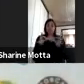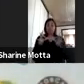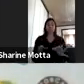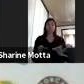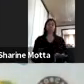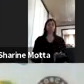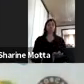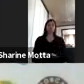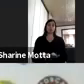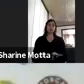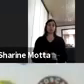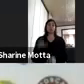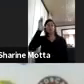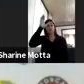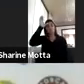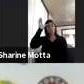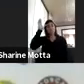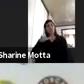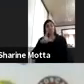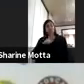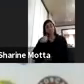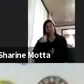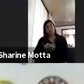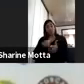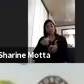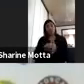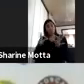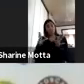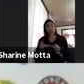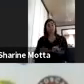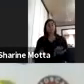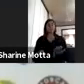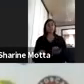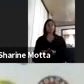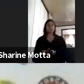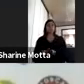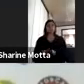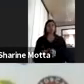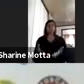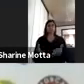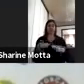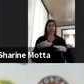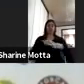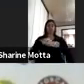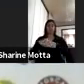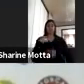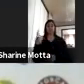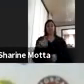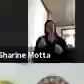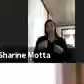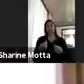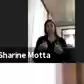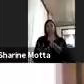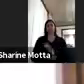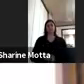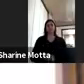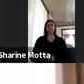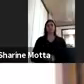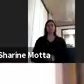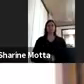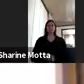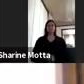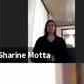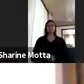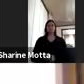temos consciência e que lutamos para que todos tenham condições iguais. Doutora maravilhosa, você vai voltar